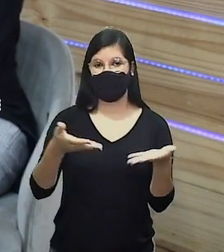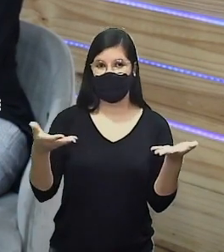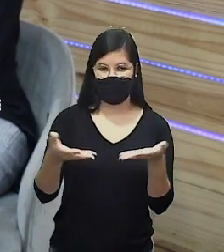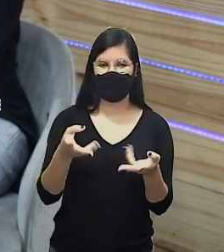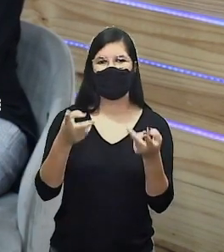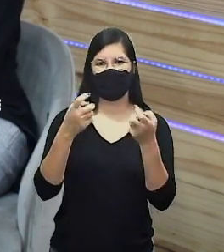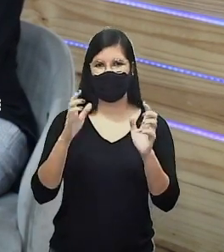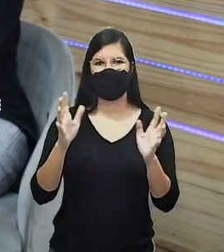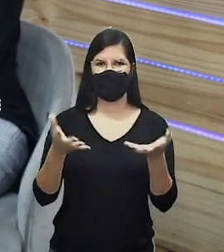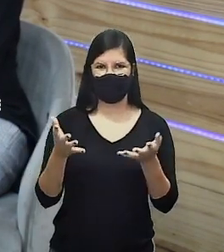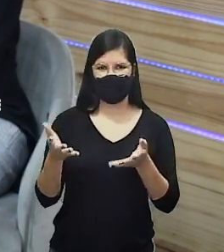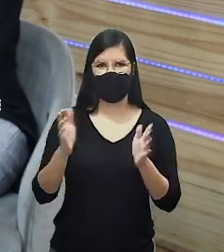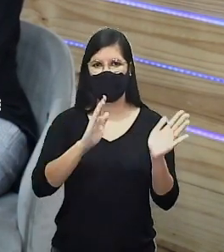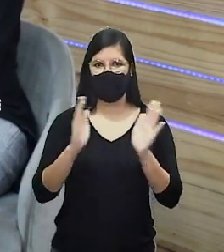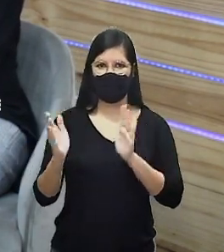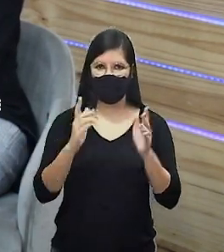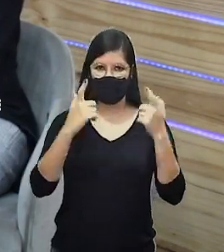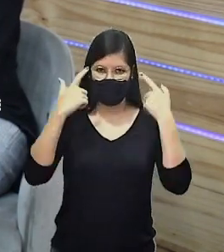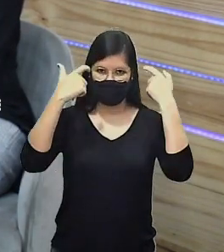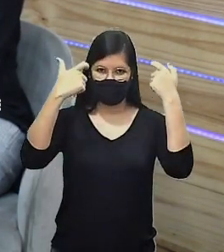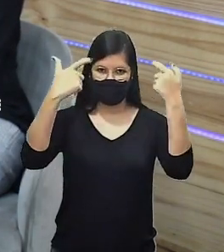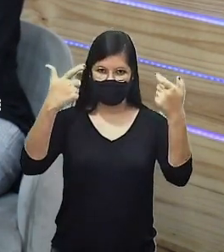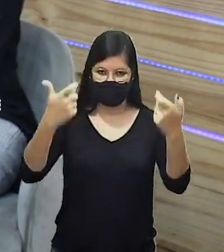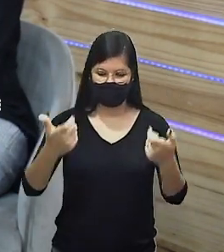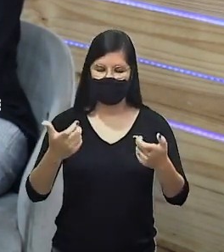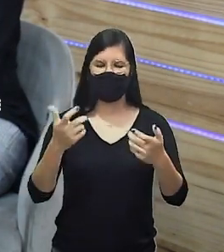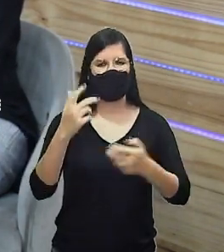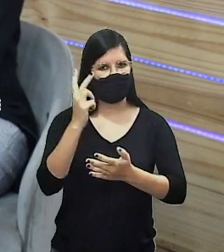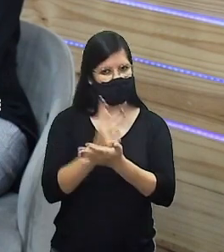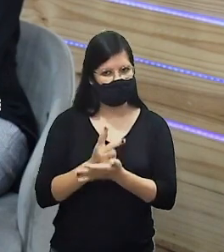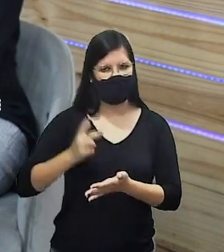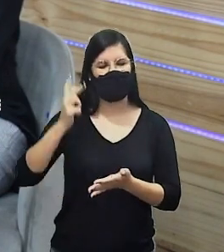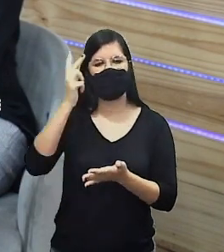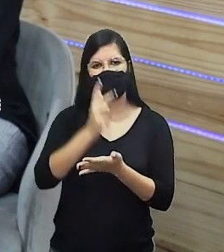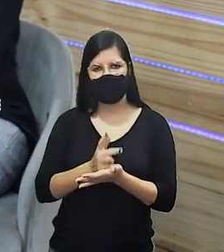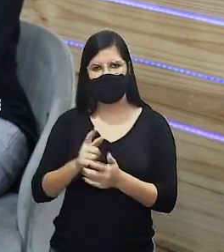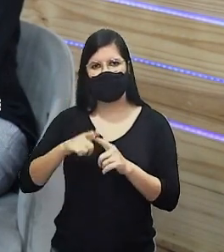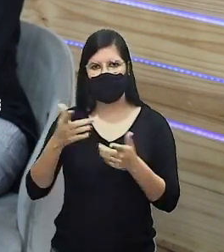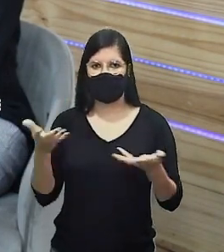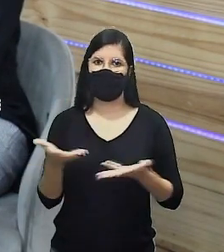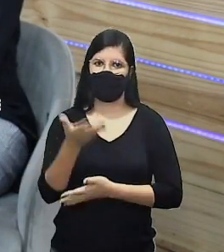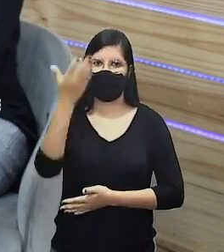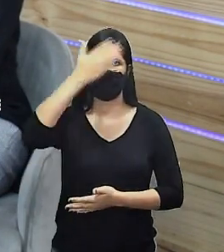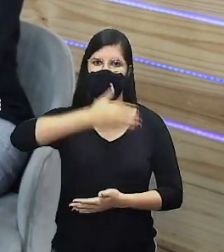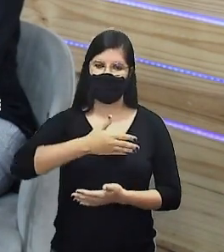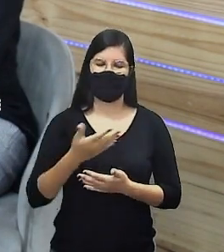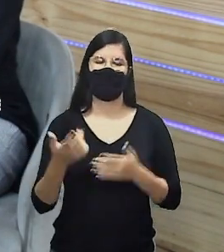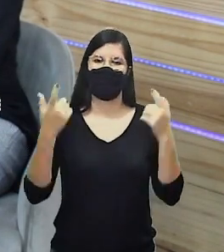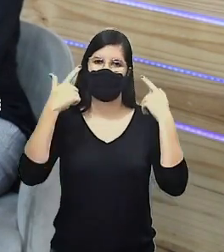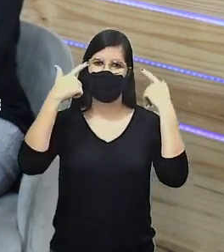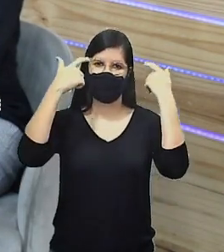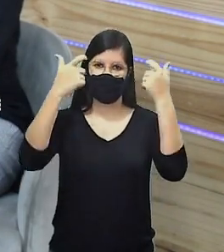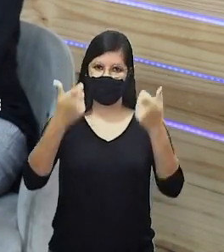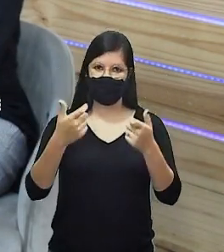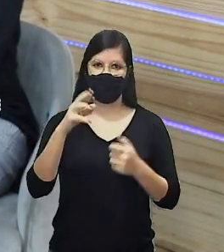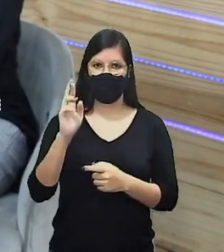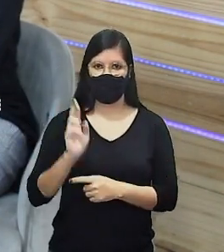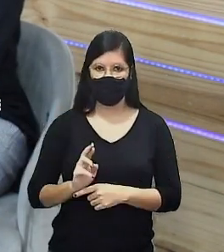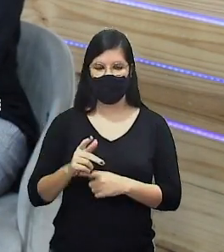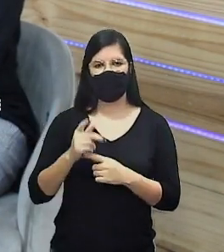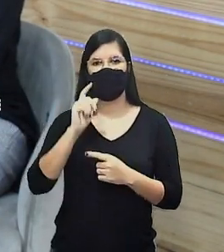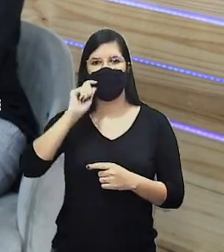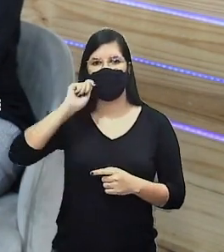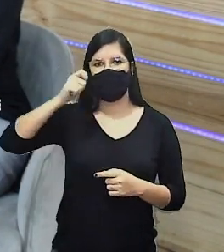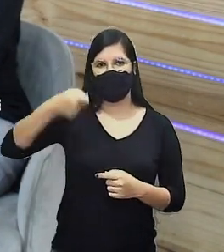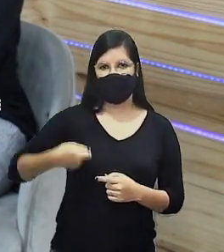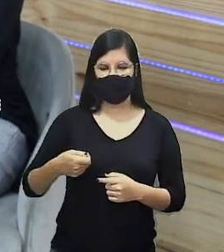todo mundo aí está vendo, né? Essas guerras que acontecem o tempo todo e mais essa que está em evidência aí, essa guerra entre a Rússia e Na a